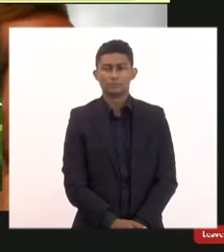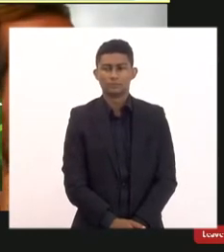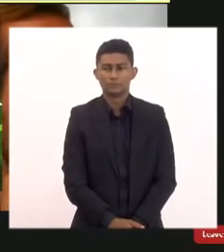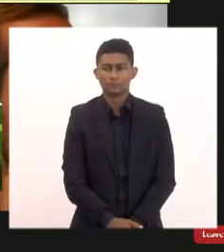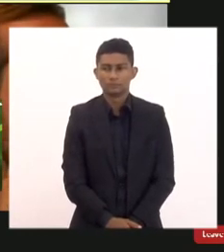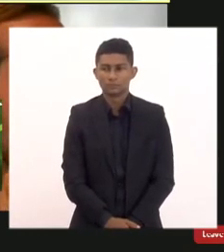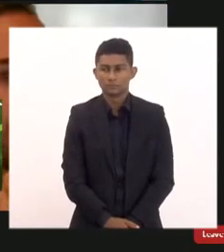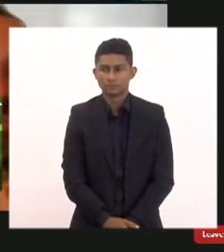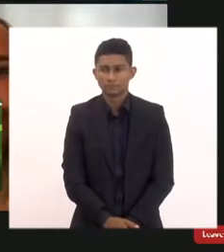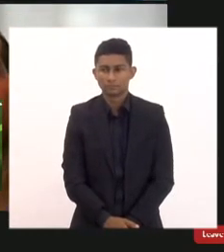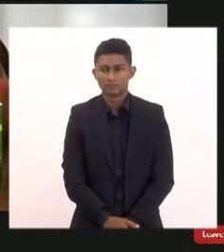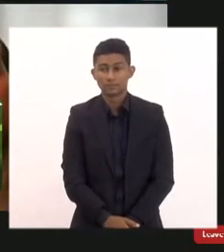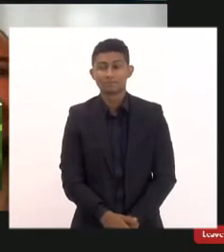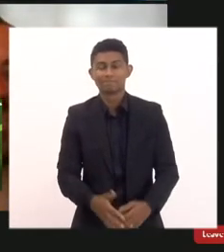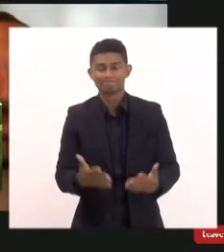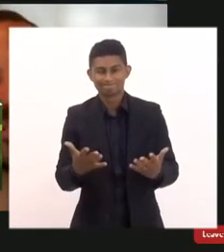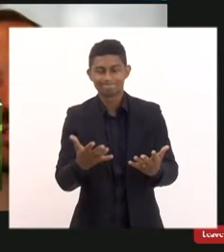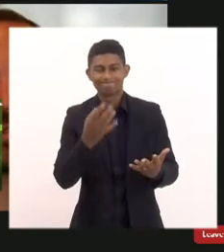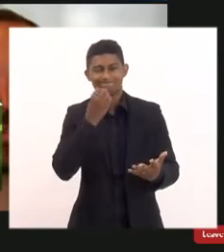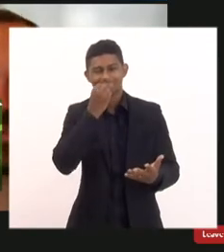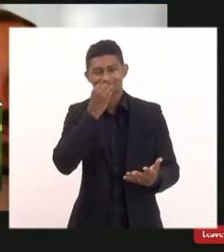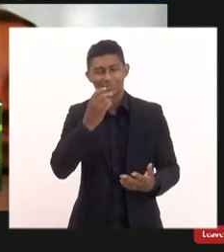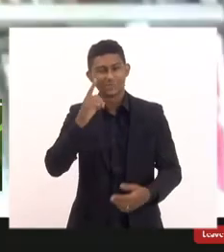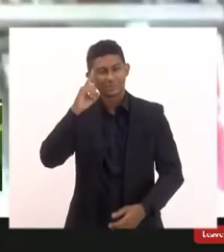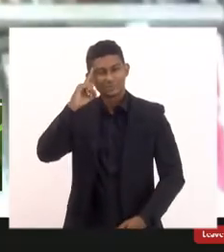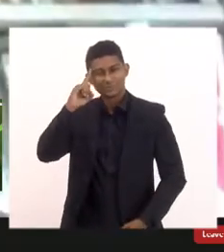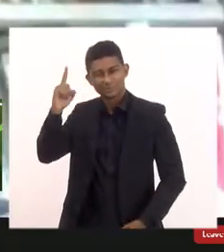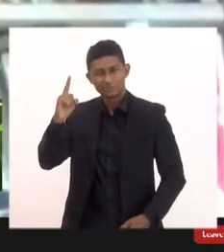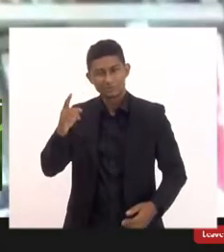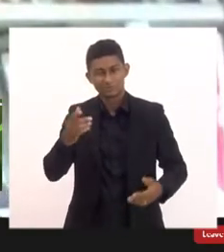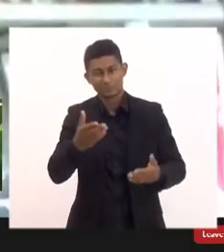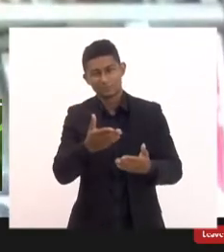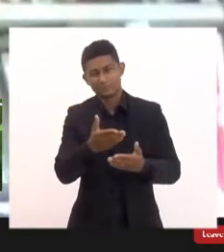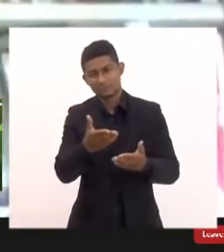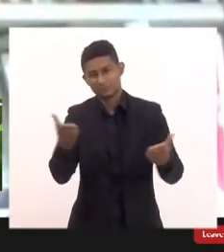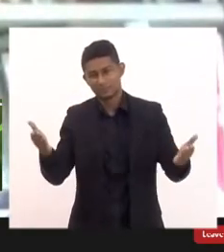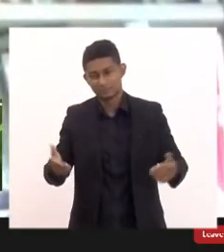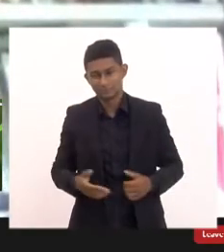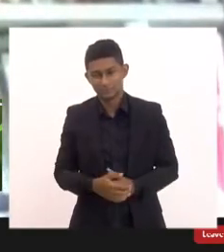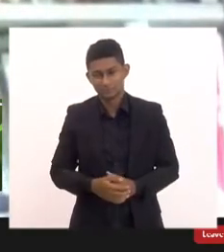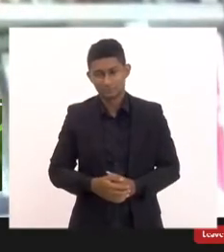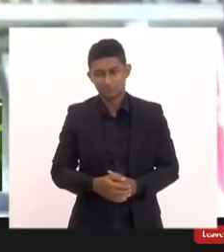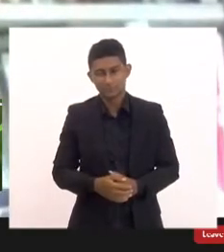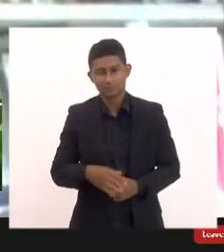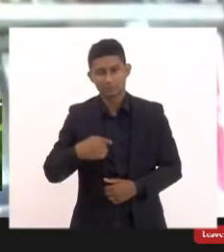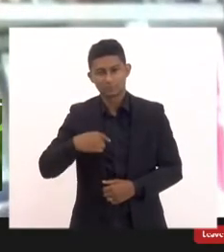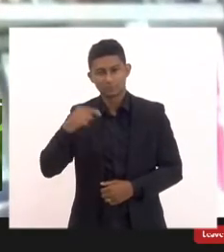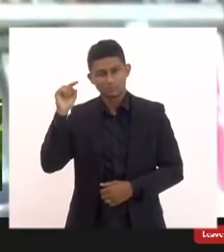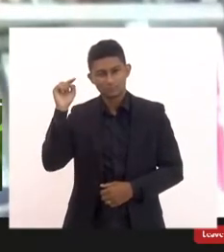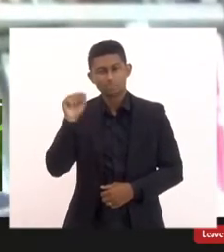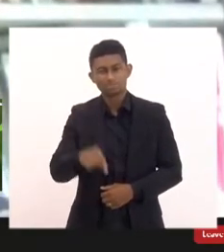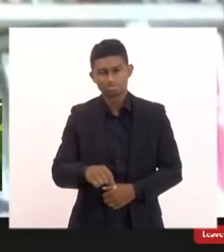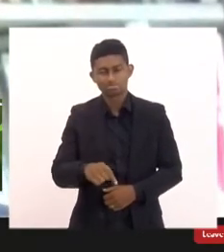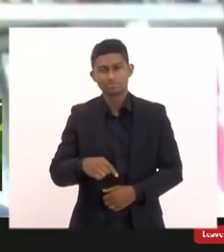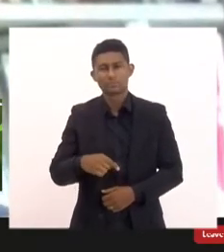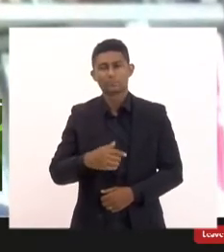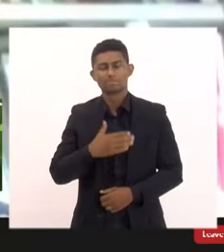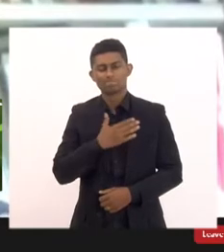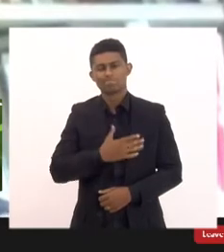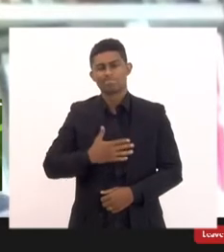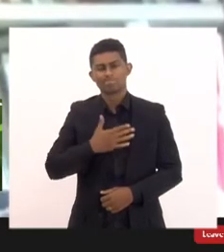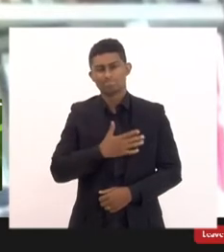Desculpem. Bom dia a todas, todos e todes. É um prazer sempre